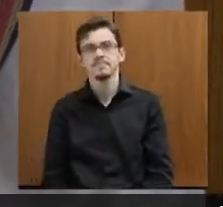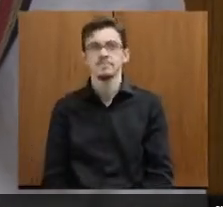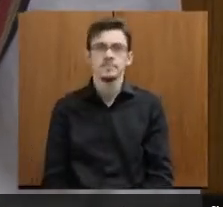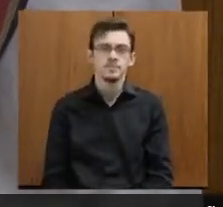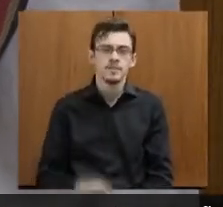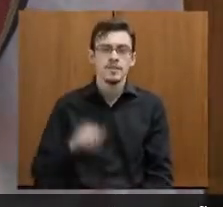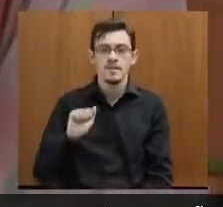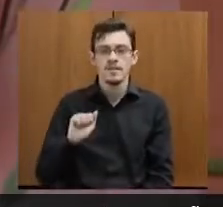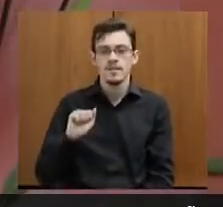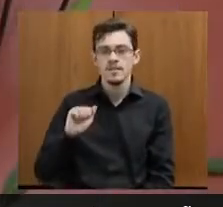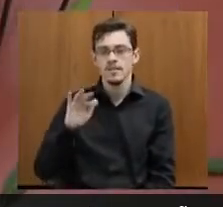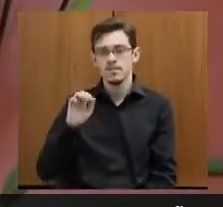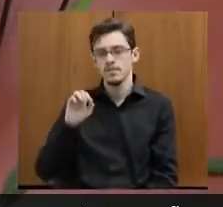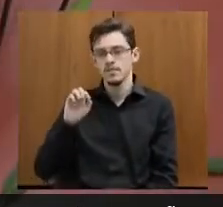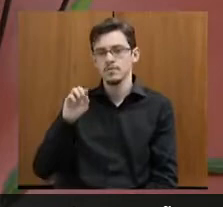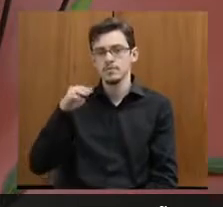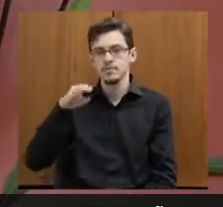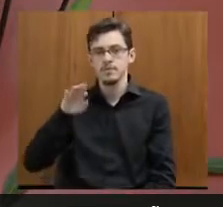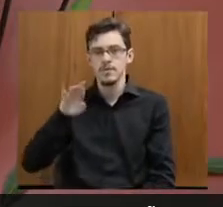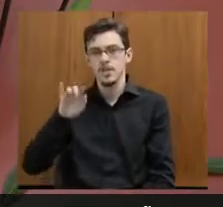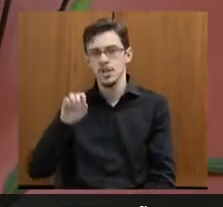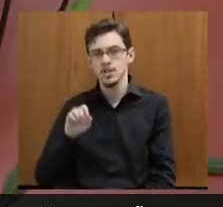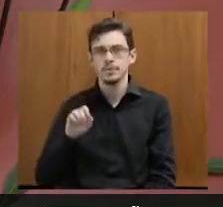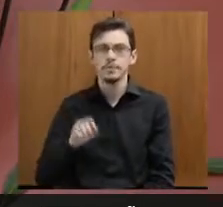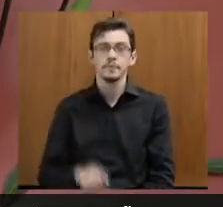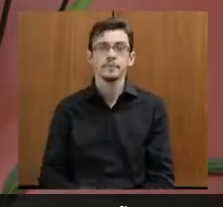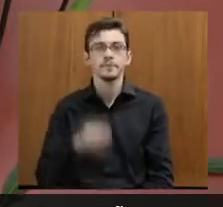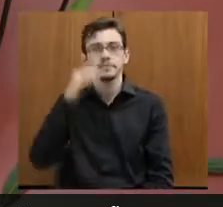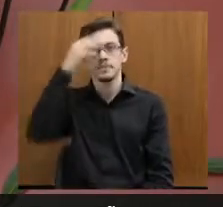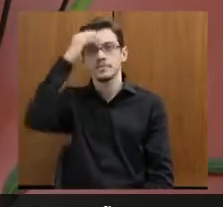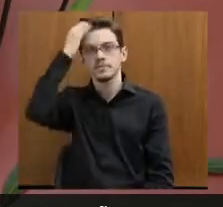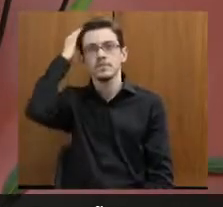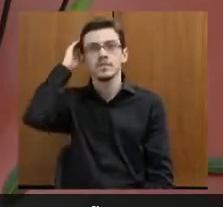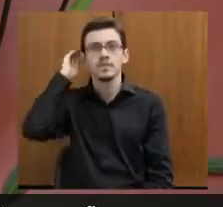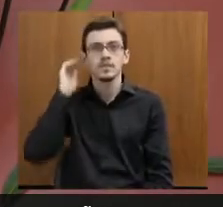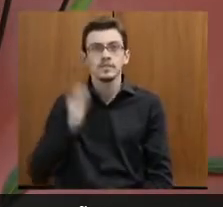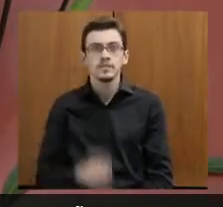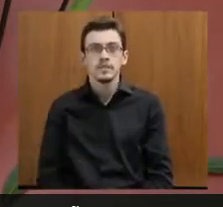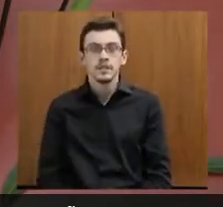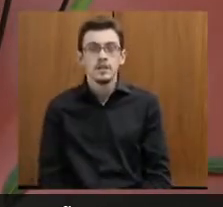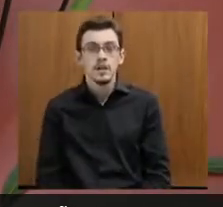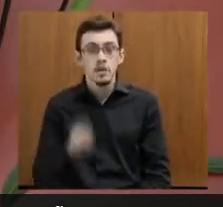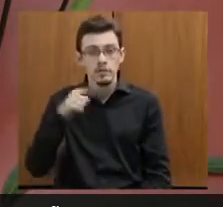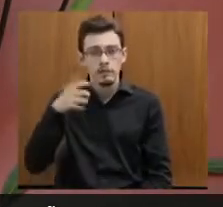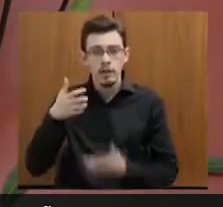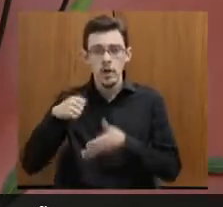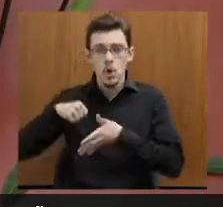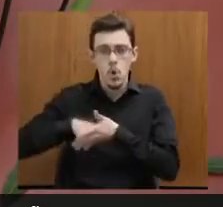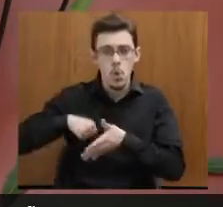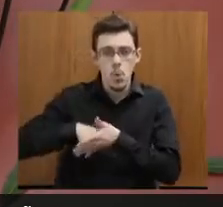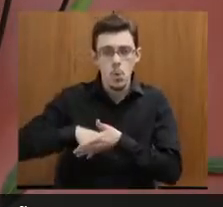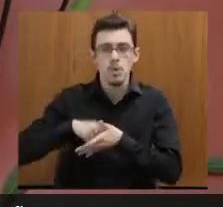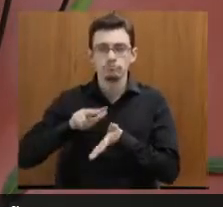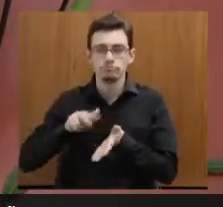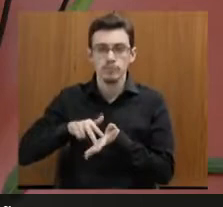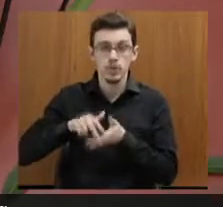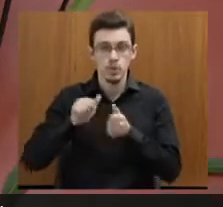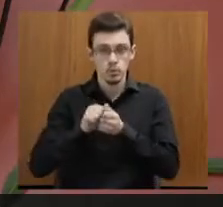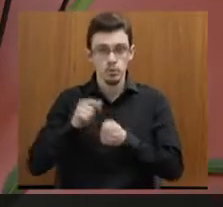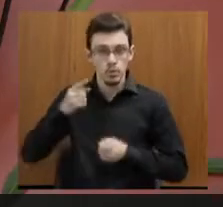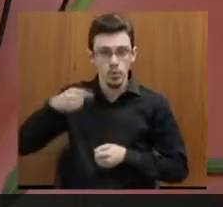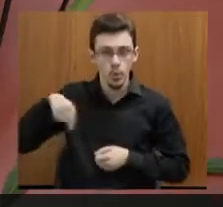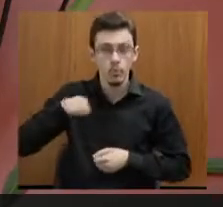passou de queijo quem quiser somar com a gente na luta porque o nosso objetivo é